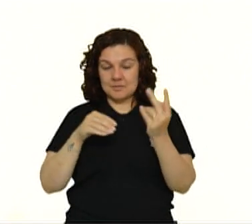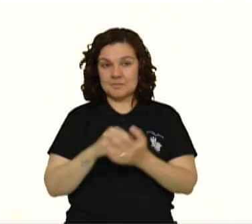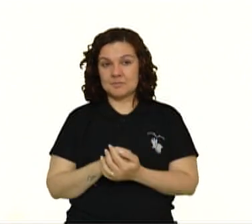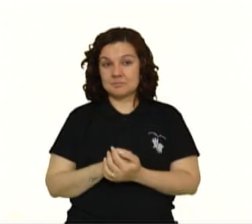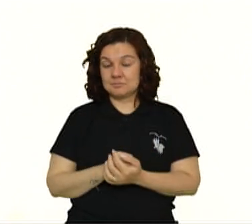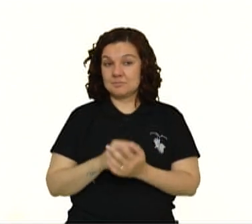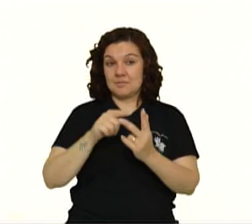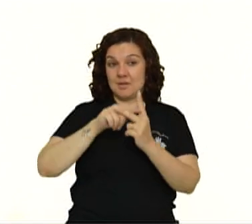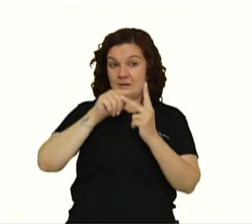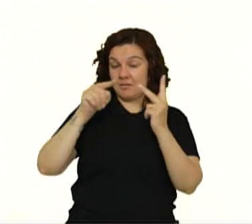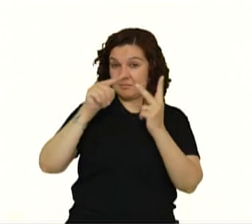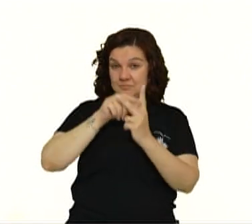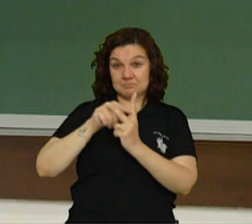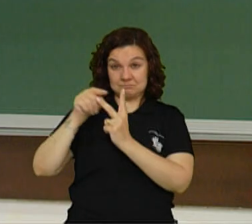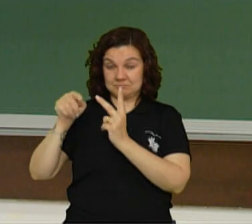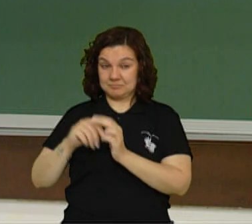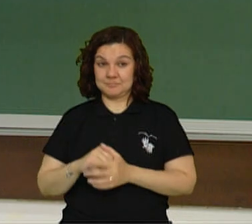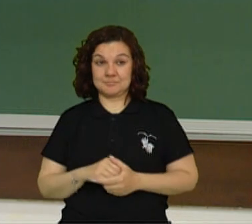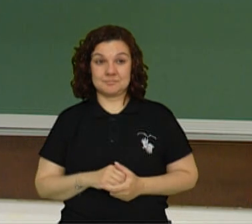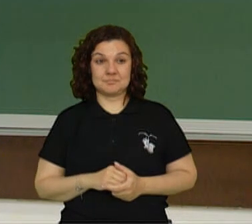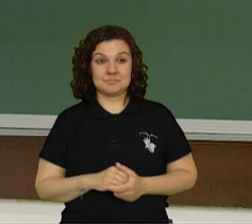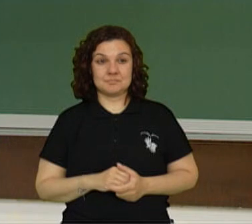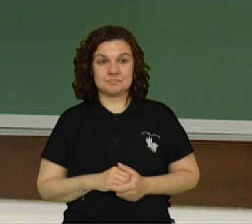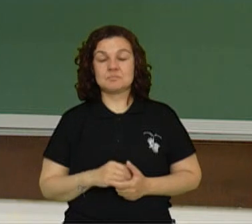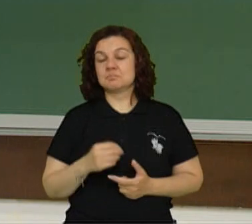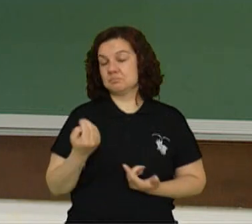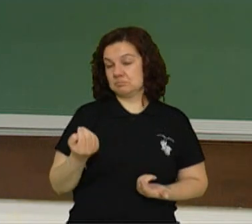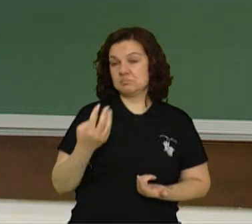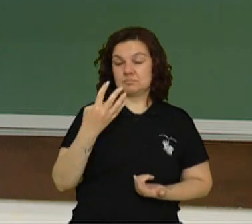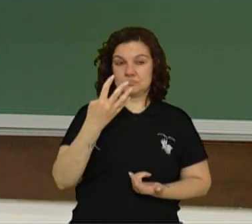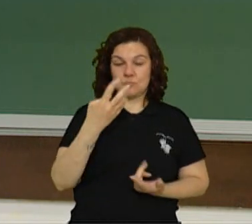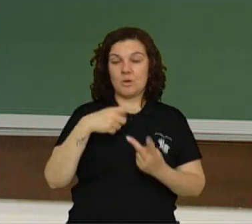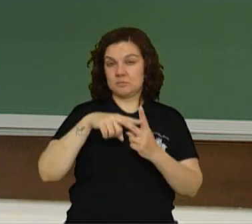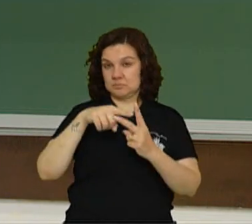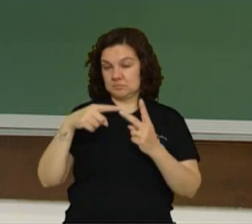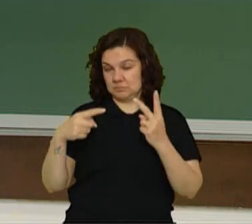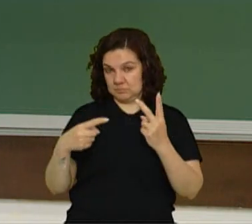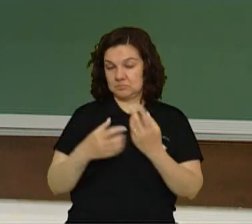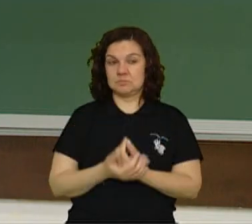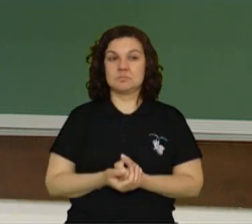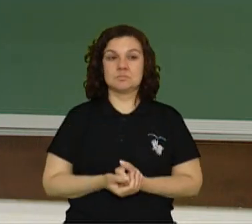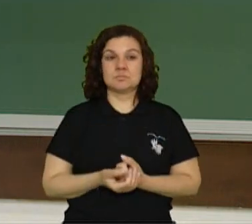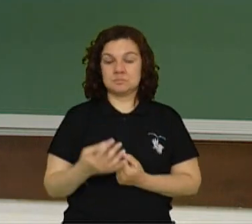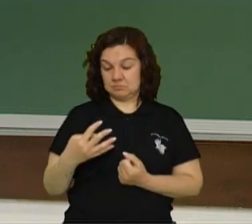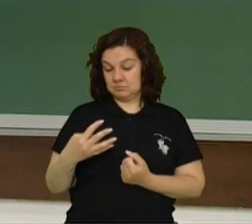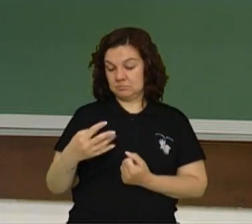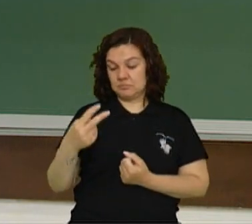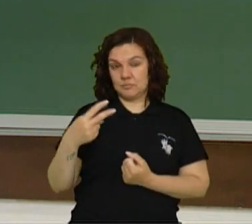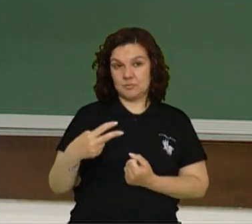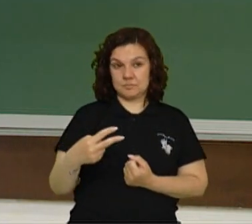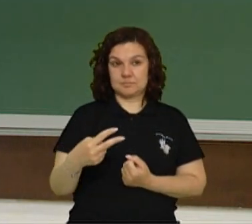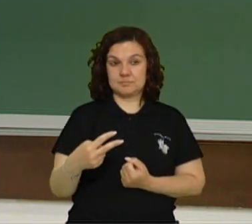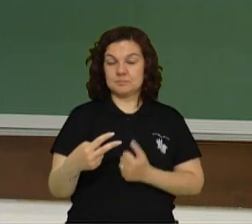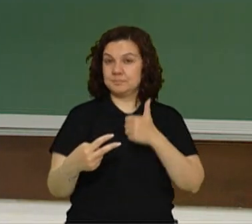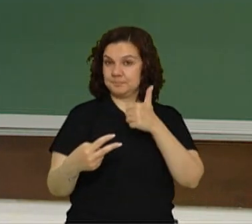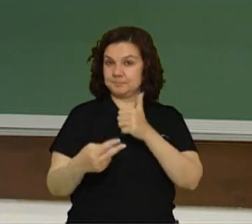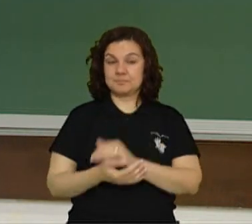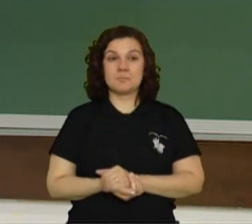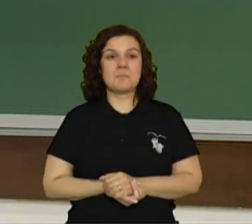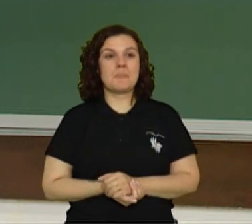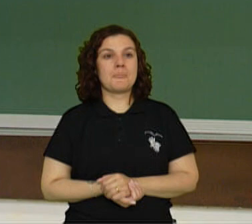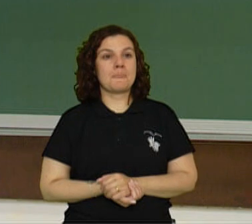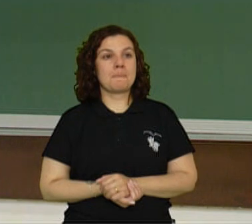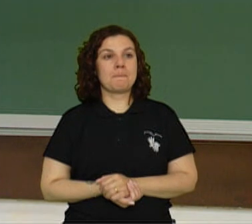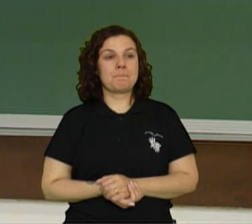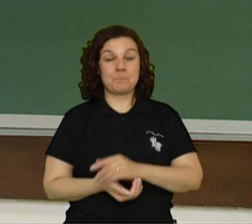com a raiz do denominador, ok? O nosso denominador tem raiz. Raiz quadrada do número 4 é 2, beleza. O